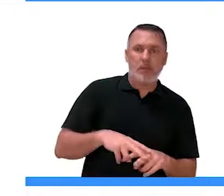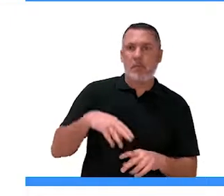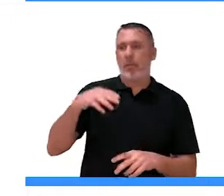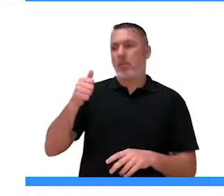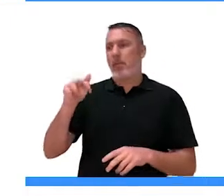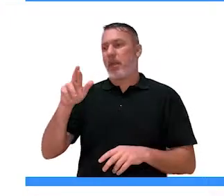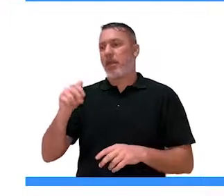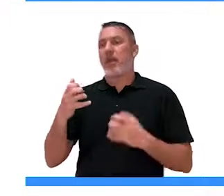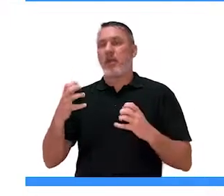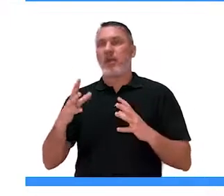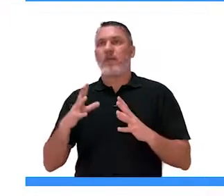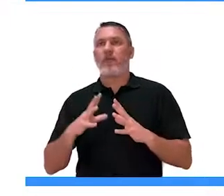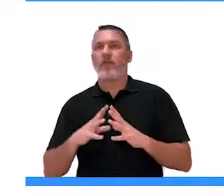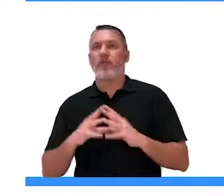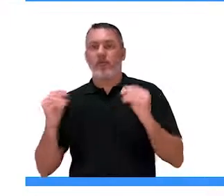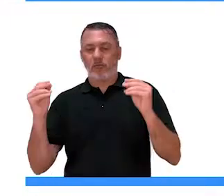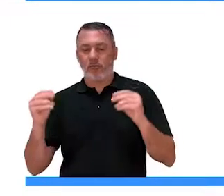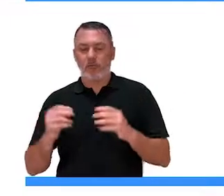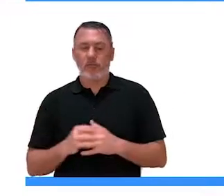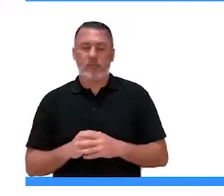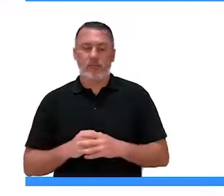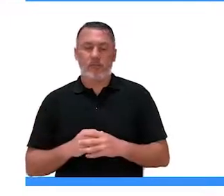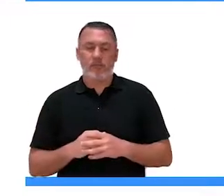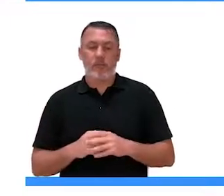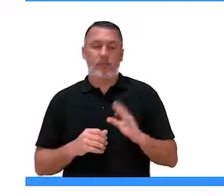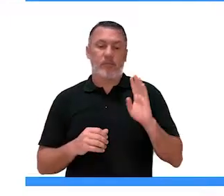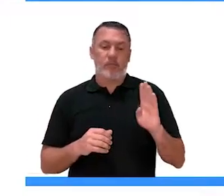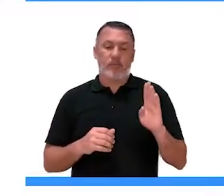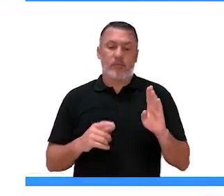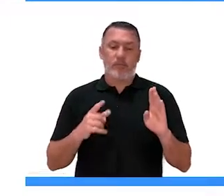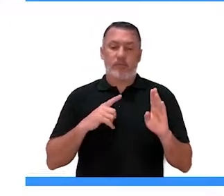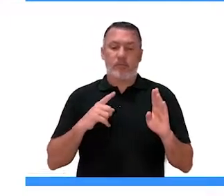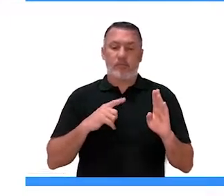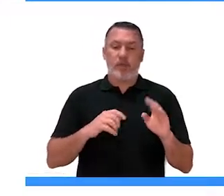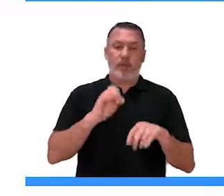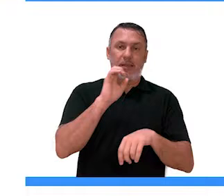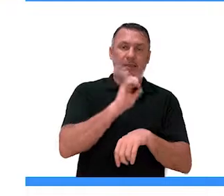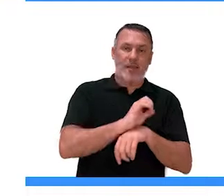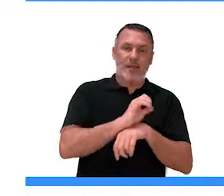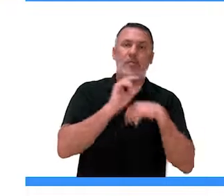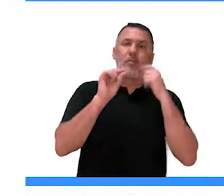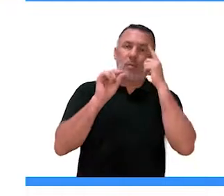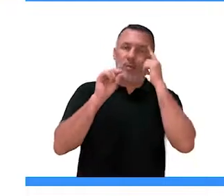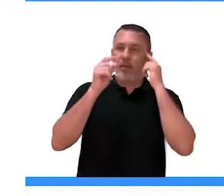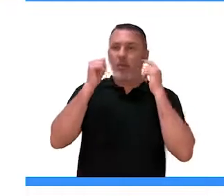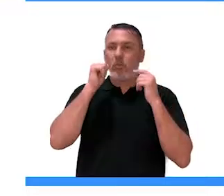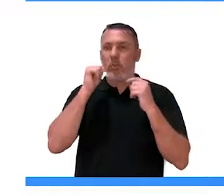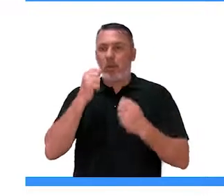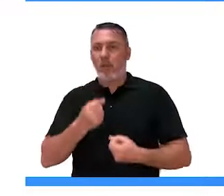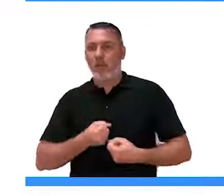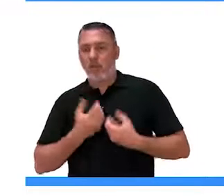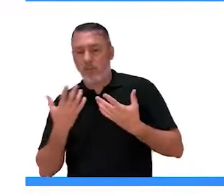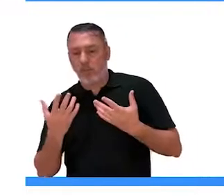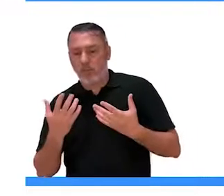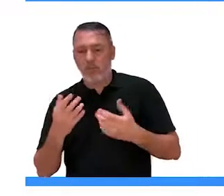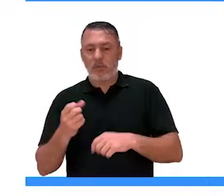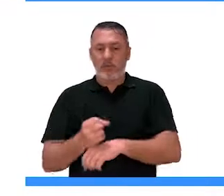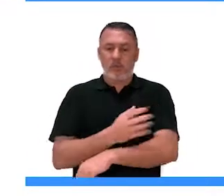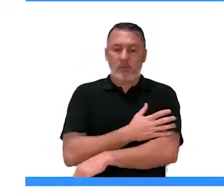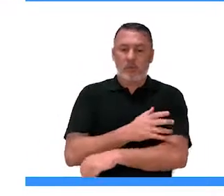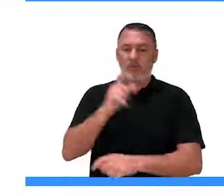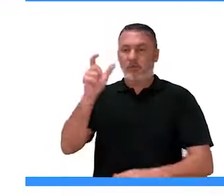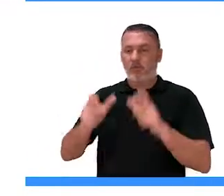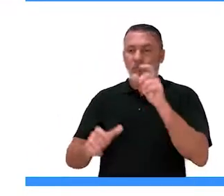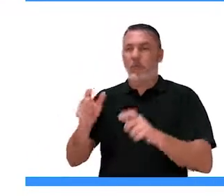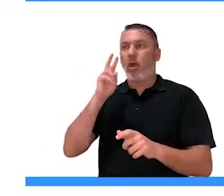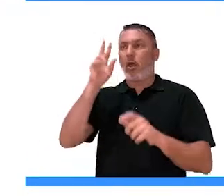personagem. B. Confluência entre o estado emocional da personagem e a configuração da paisagem. C.